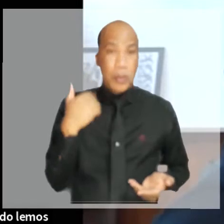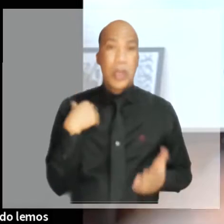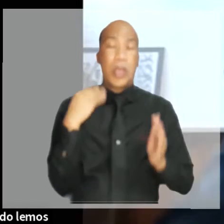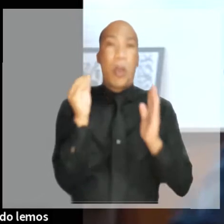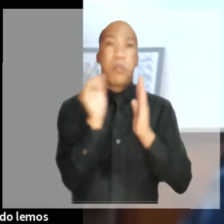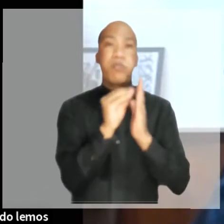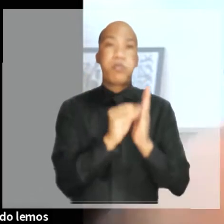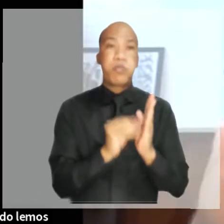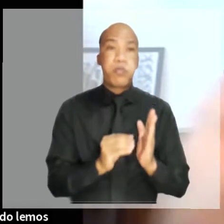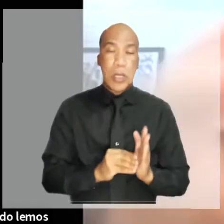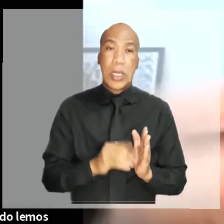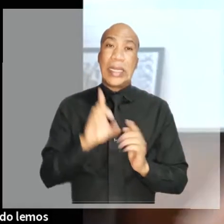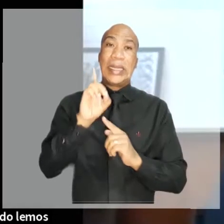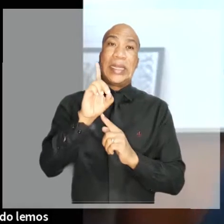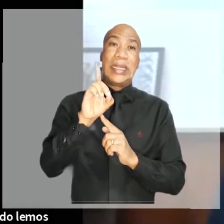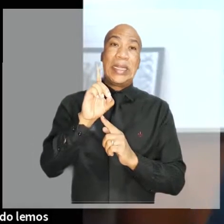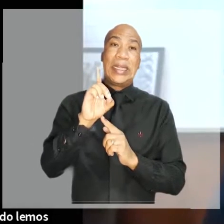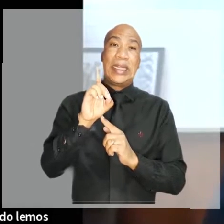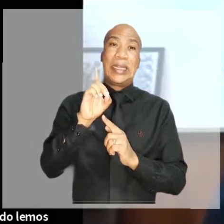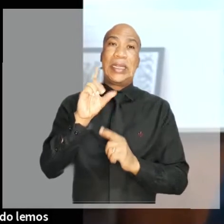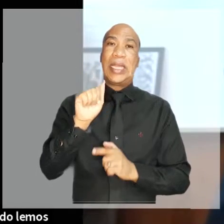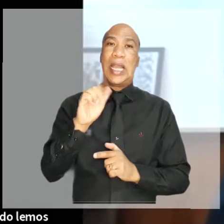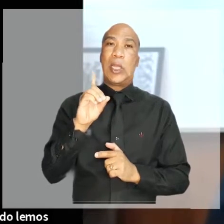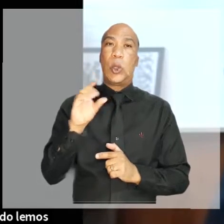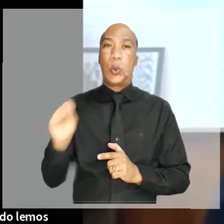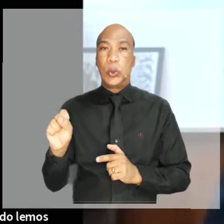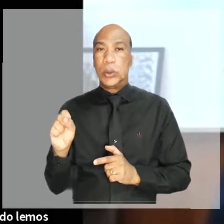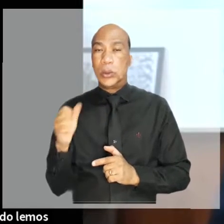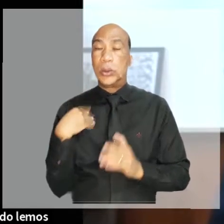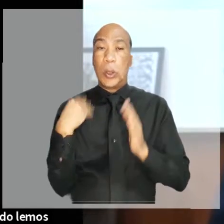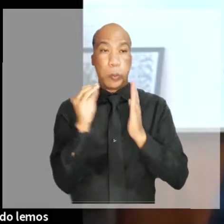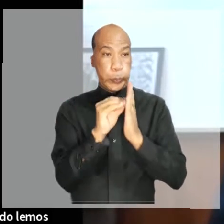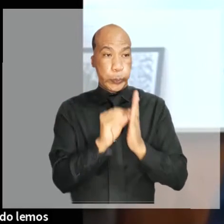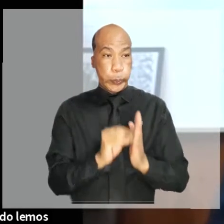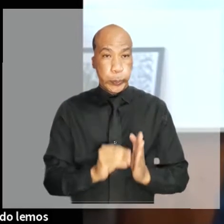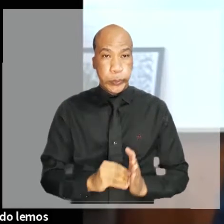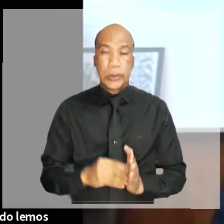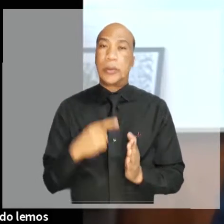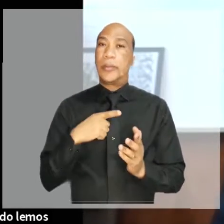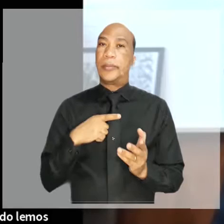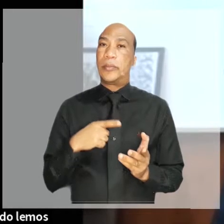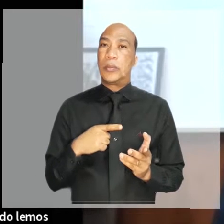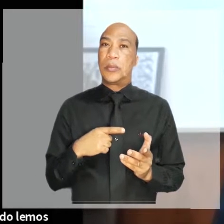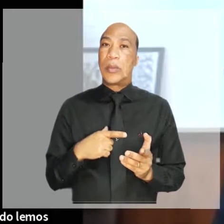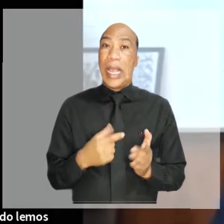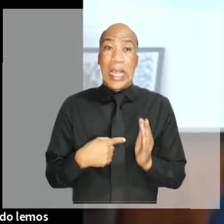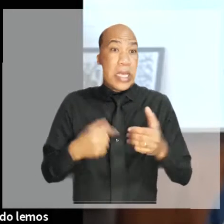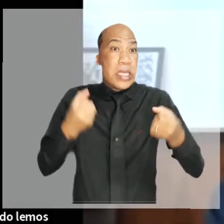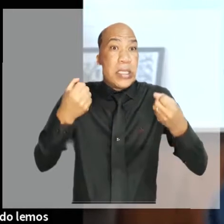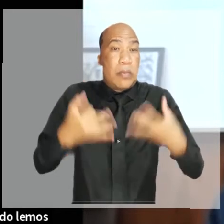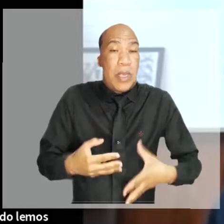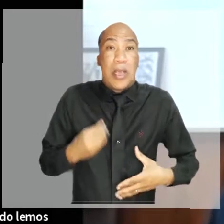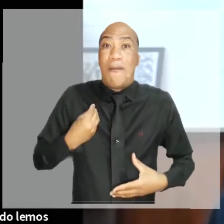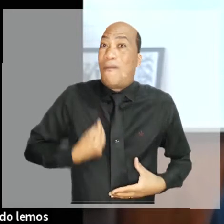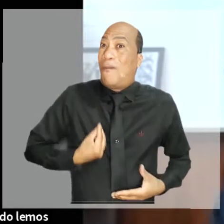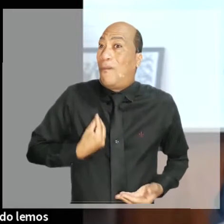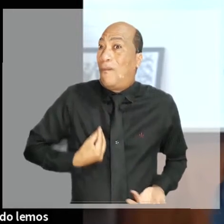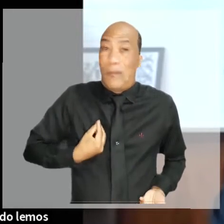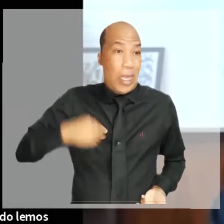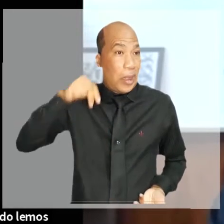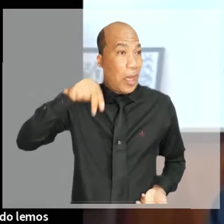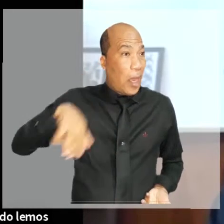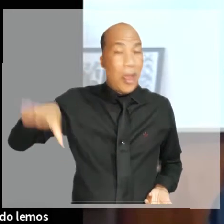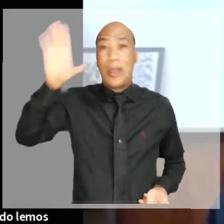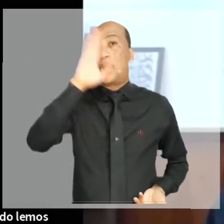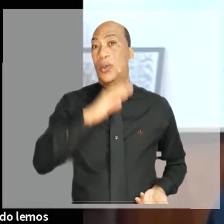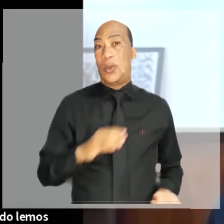dados poderosíssimos, detalhados, que, inclusive, explicam, né, a vida nacional. Quando você lê os